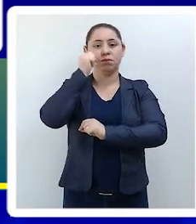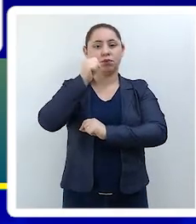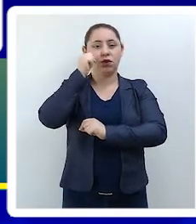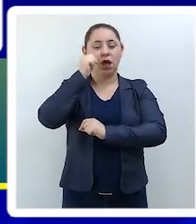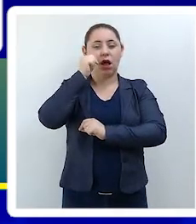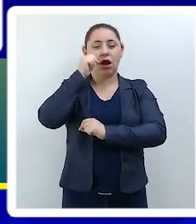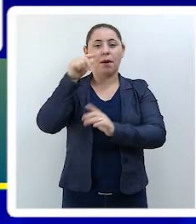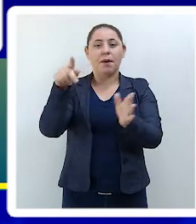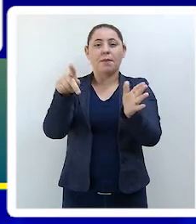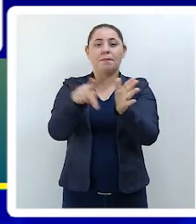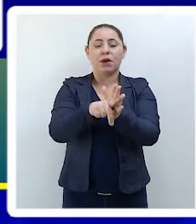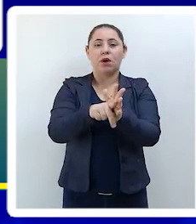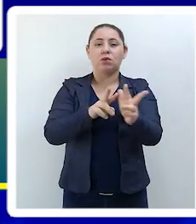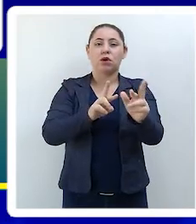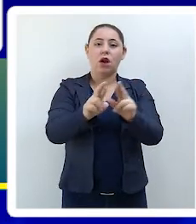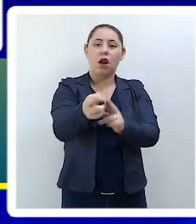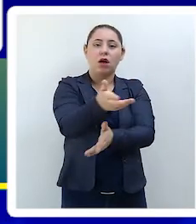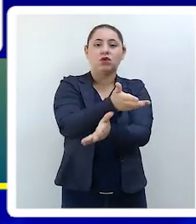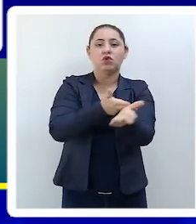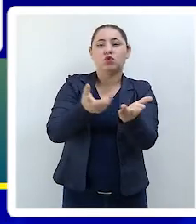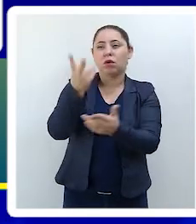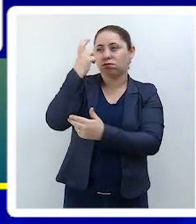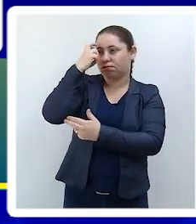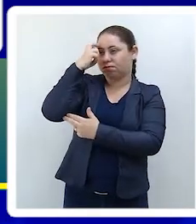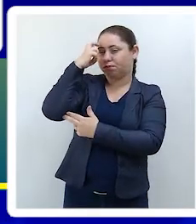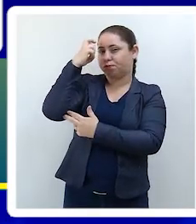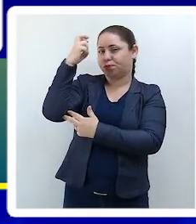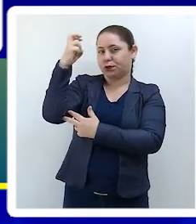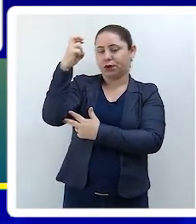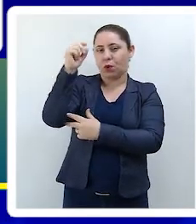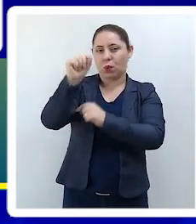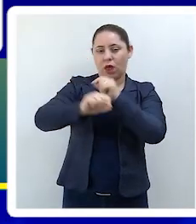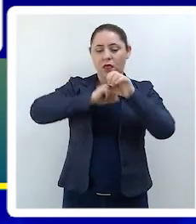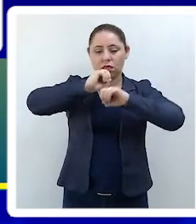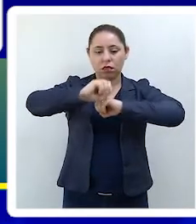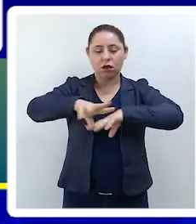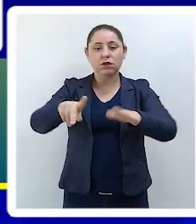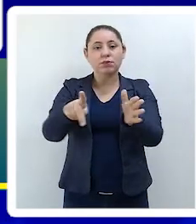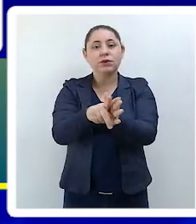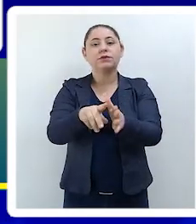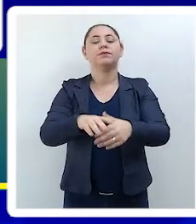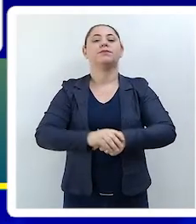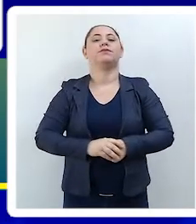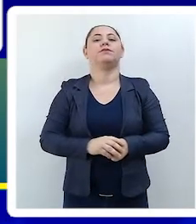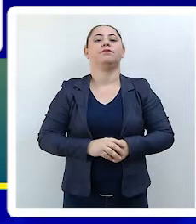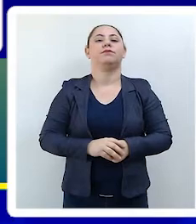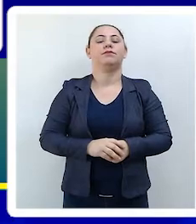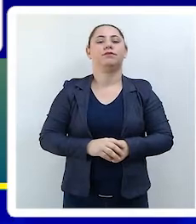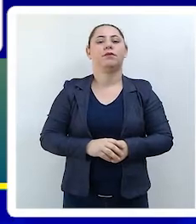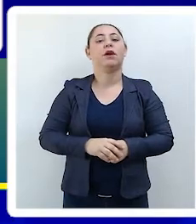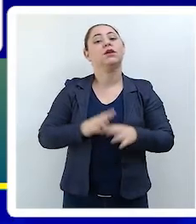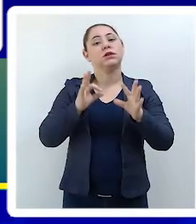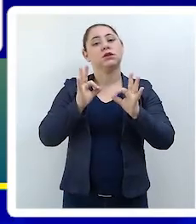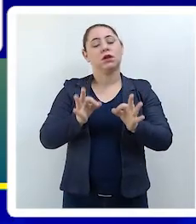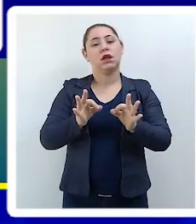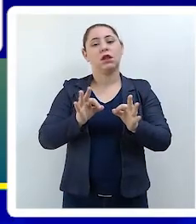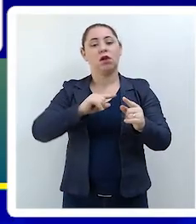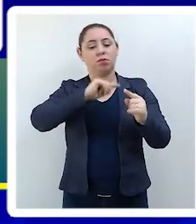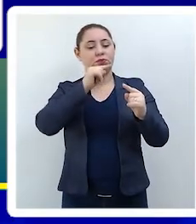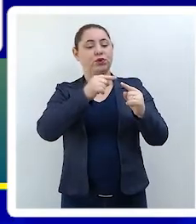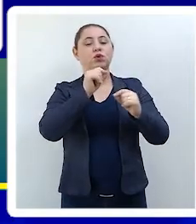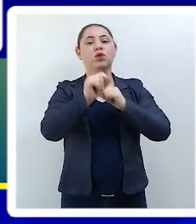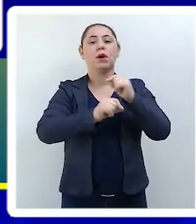nesse aspecto mais relacionado ao intelecto, à parte educacional mesmo. E isso, com certeza, vai culminar